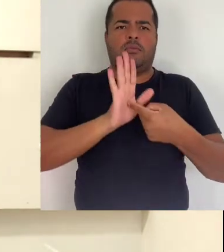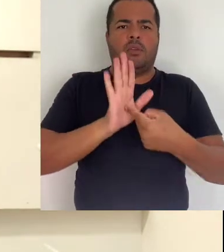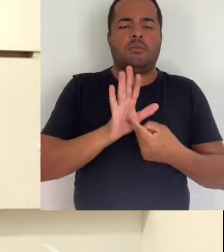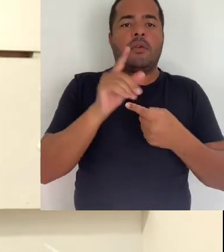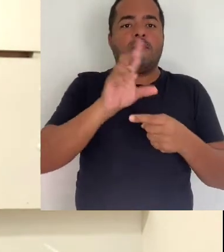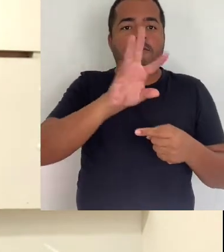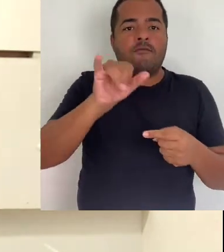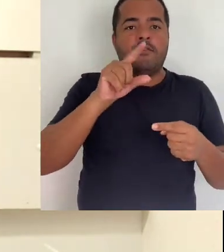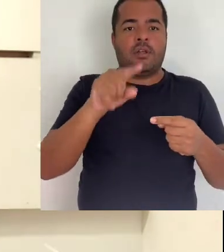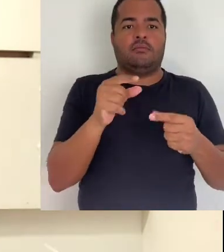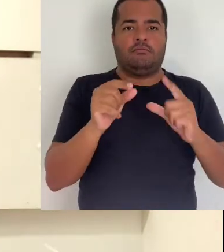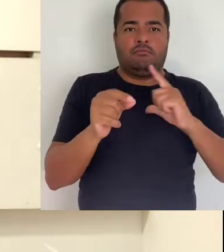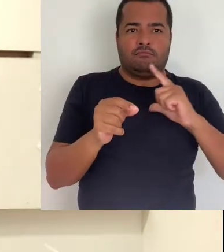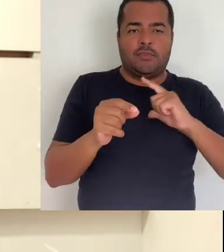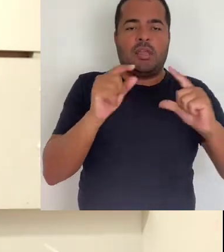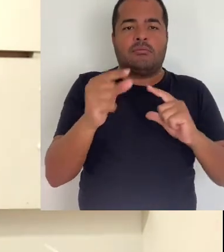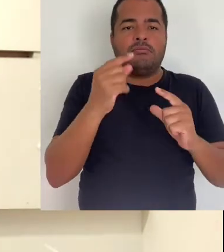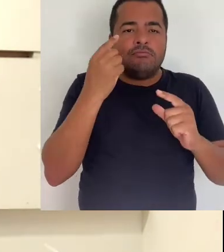Vocês irão